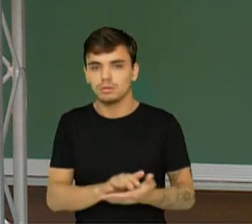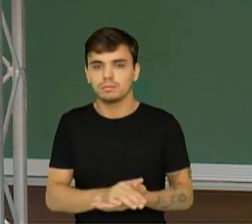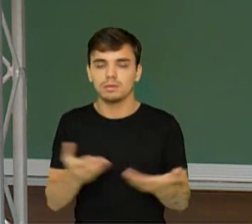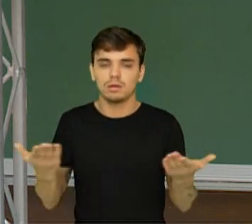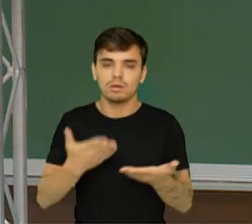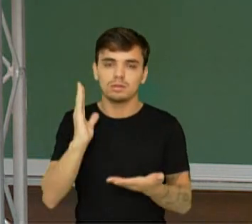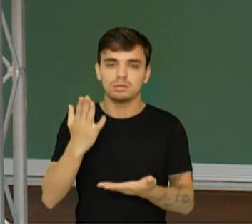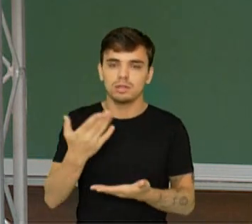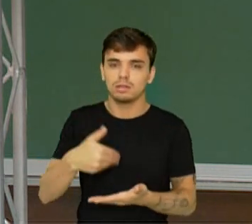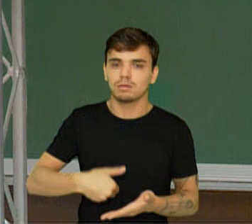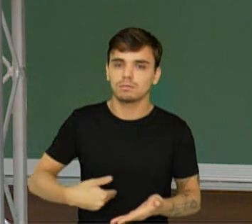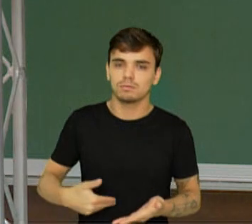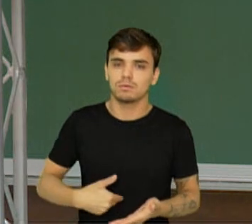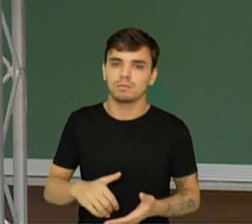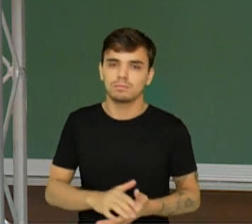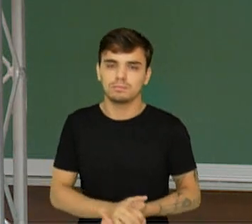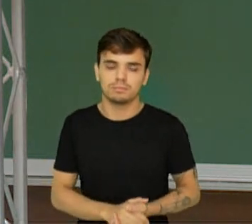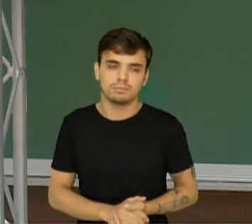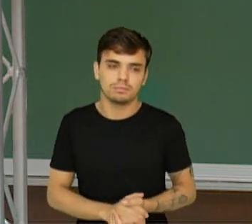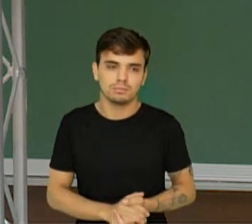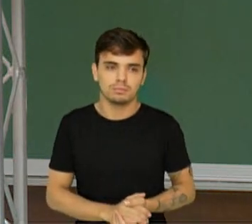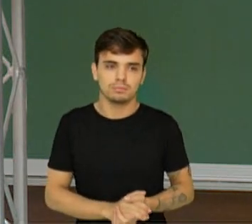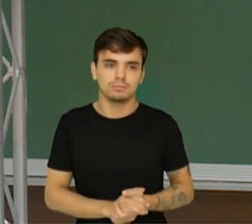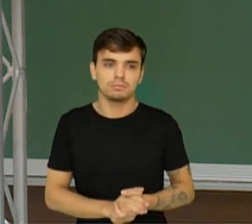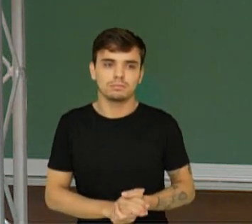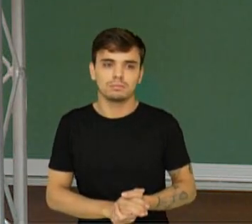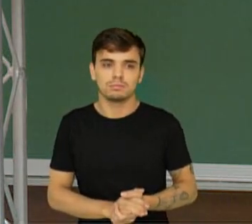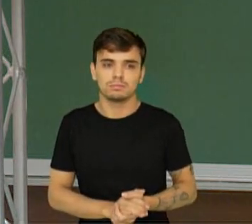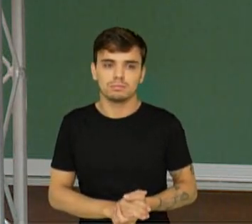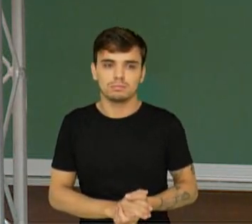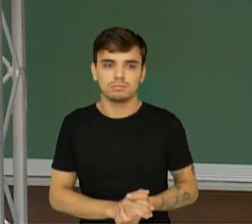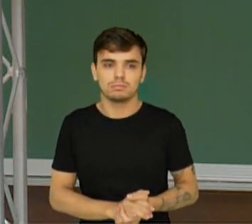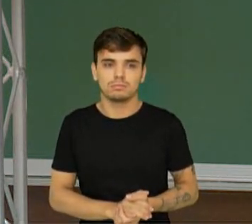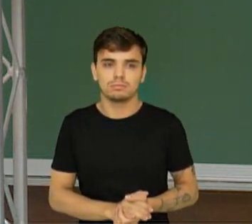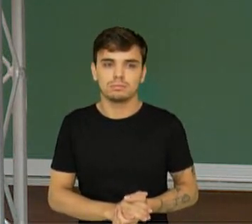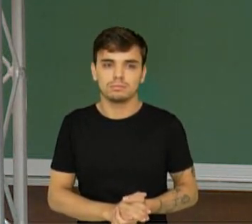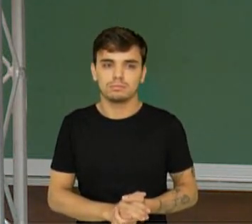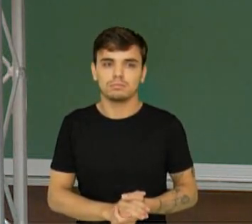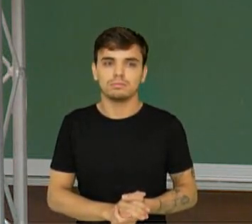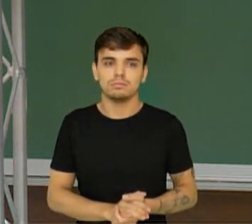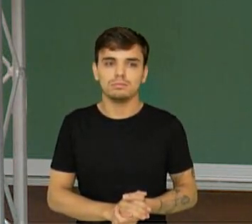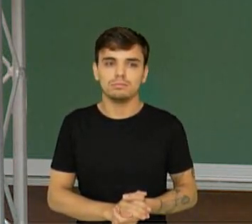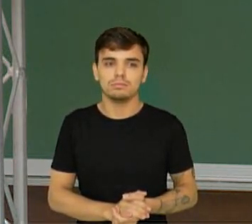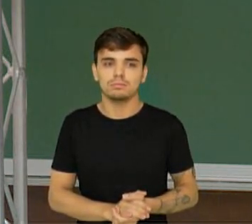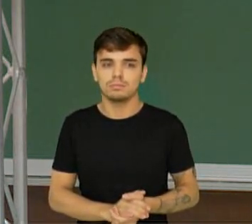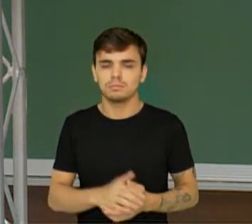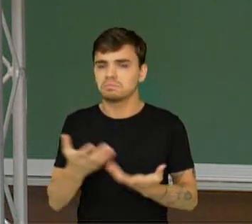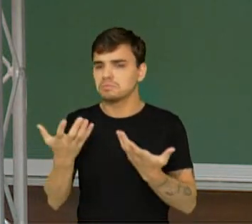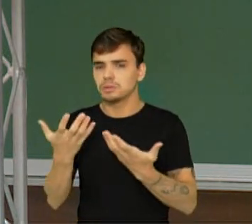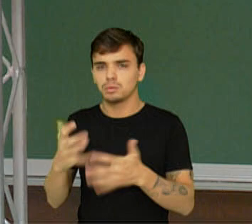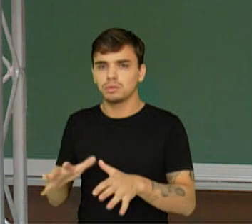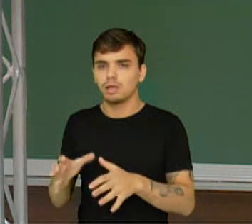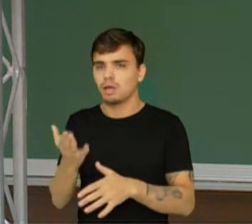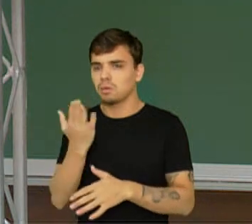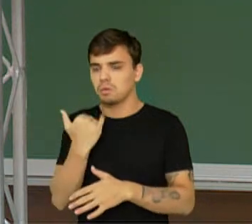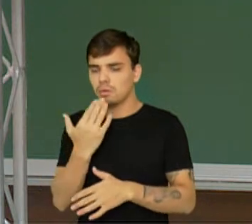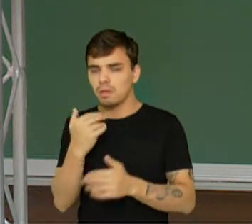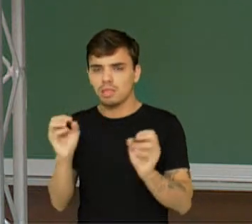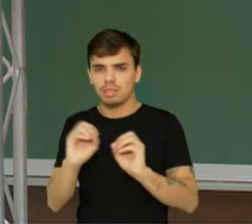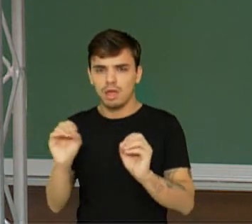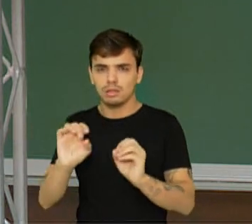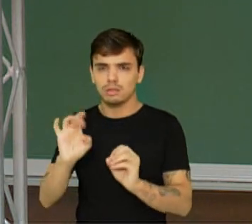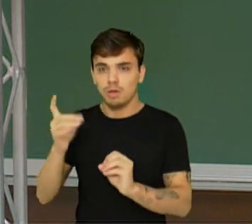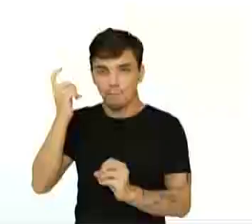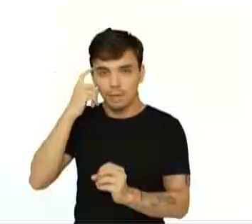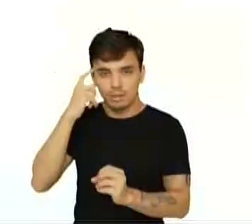já está com fome. C, ni siquiera ves la comida, solo piensas em comprar. Vá anotando. Em